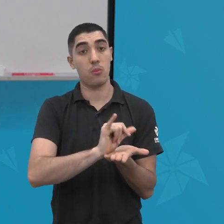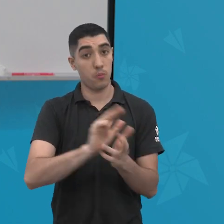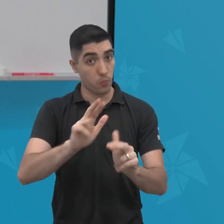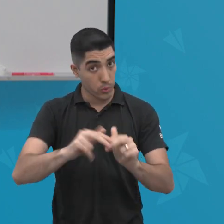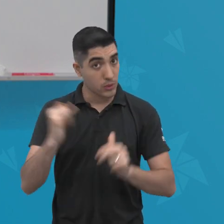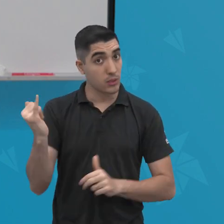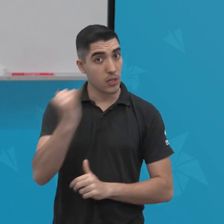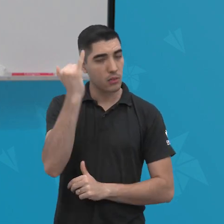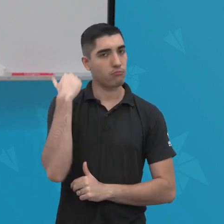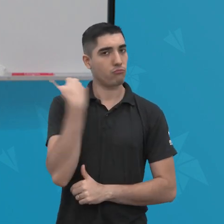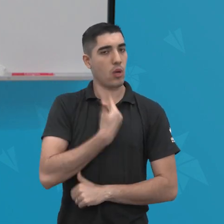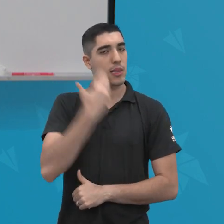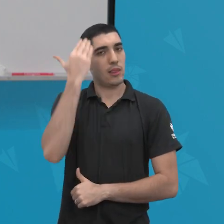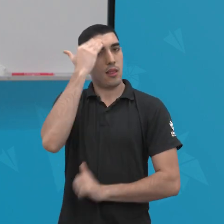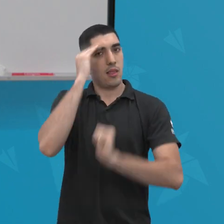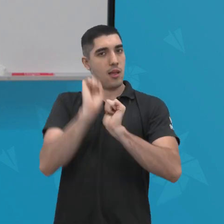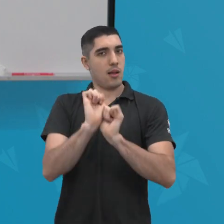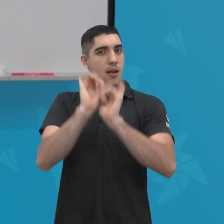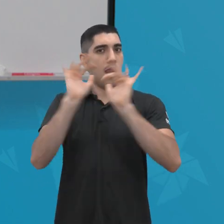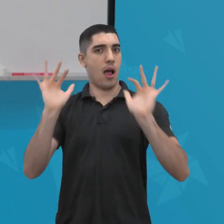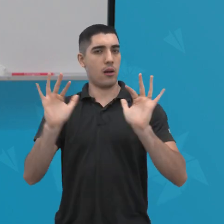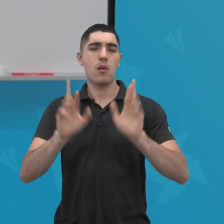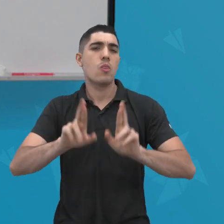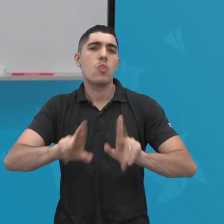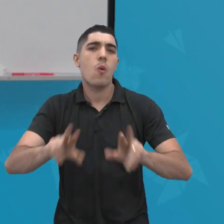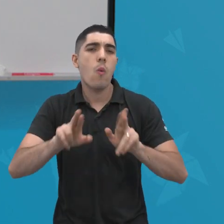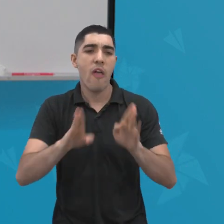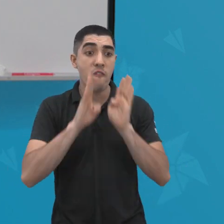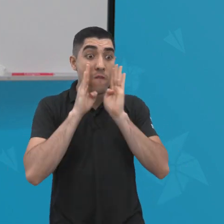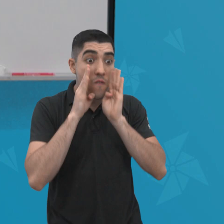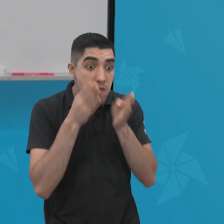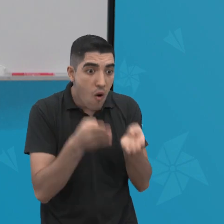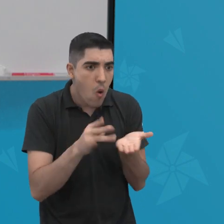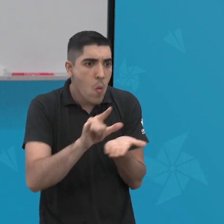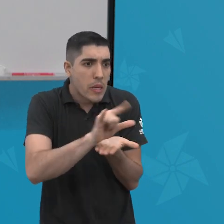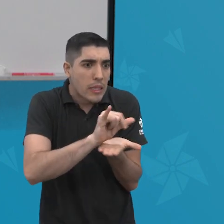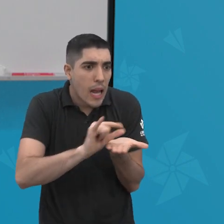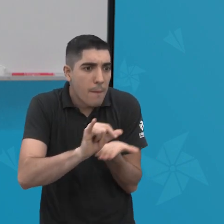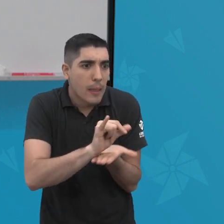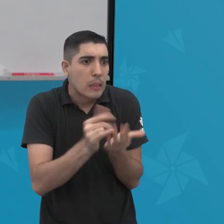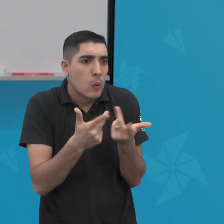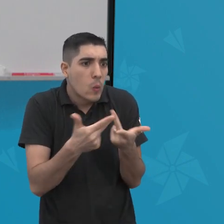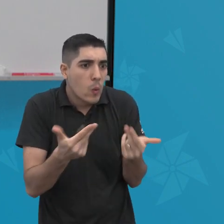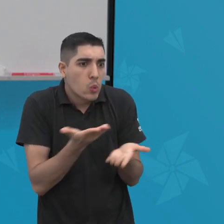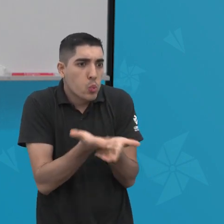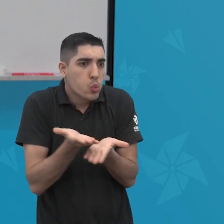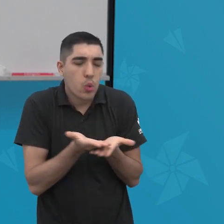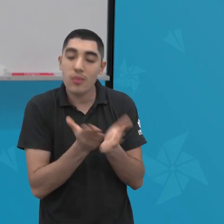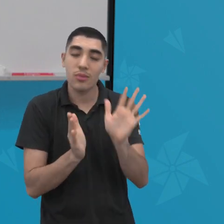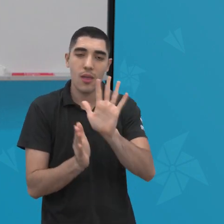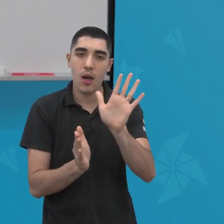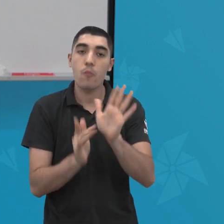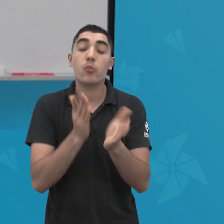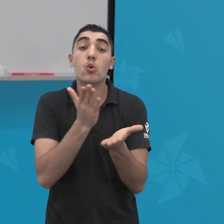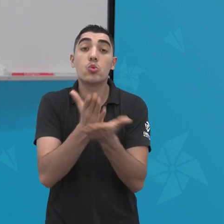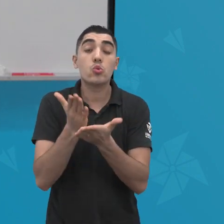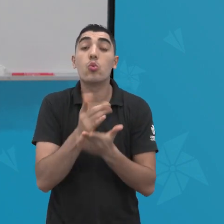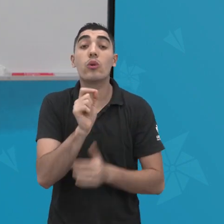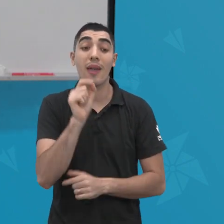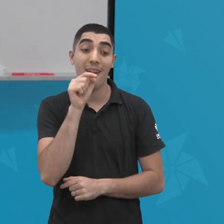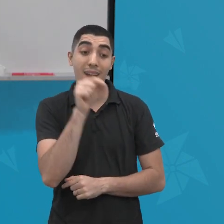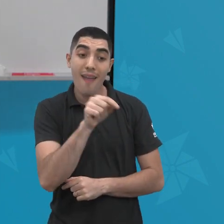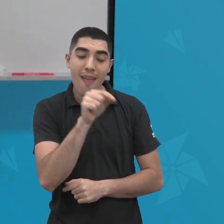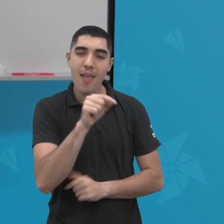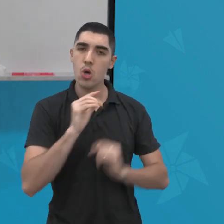muito importante para o nosso argumento. Não é um estudo sobre o capitalismo, mas é um estudo sobre